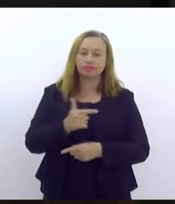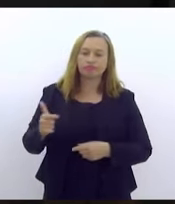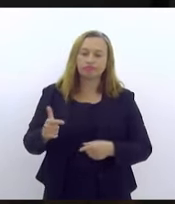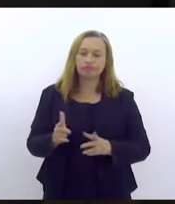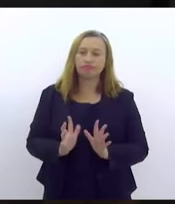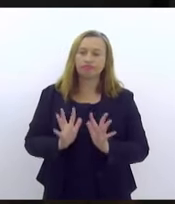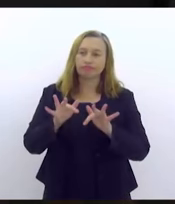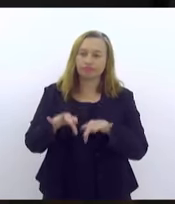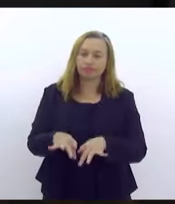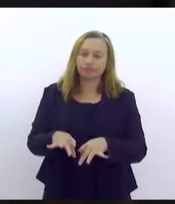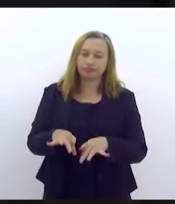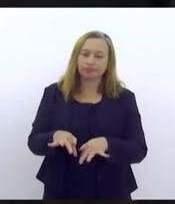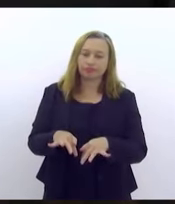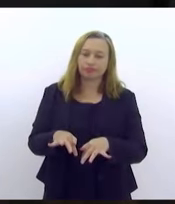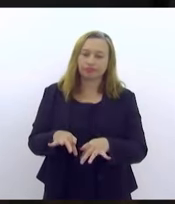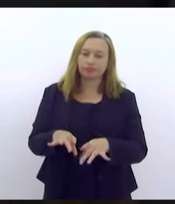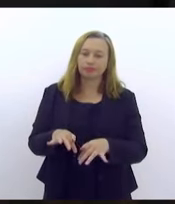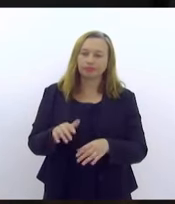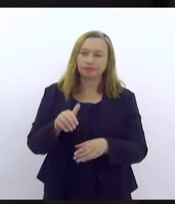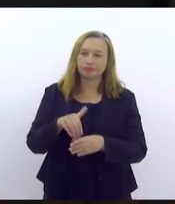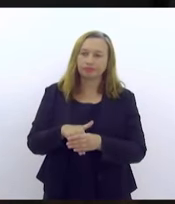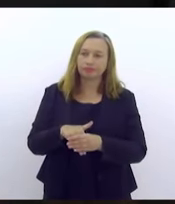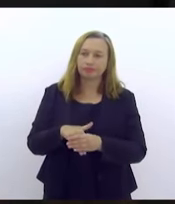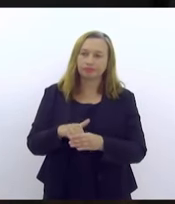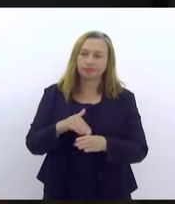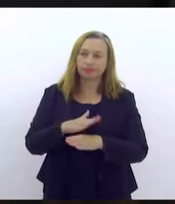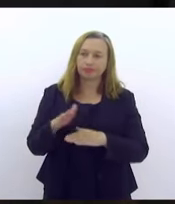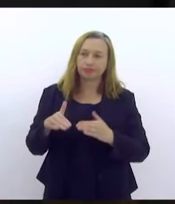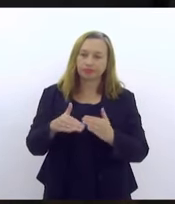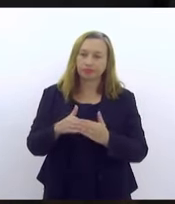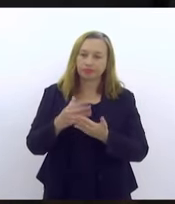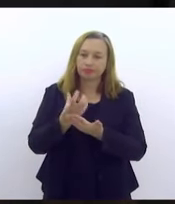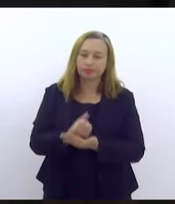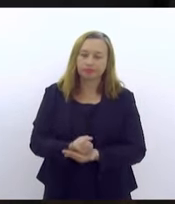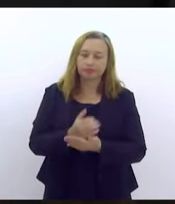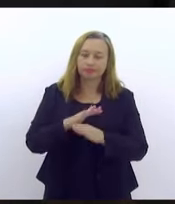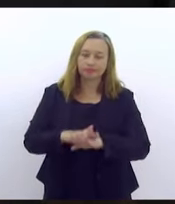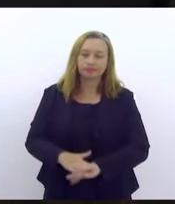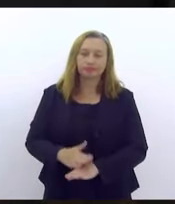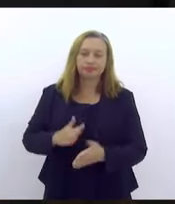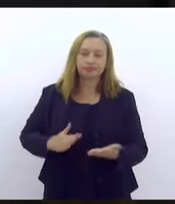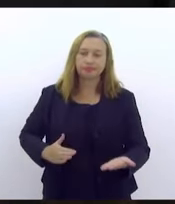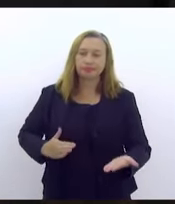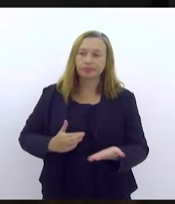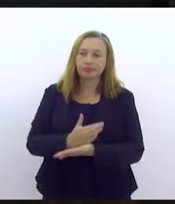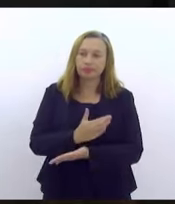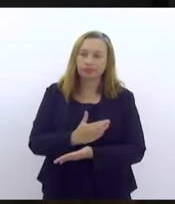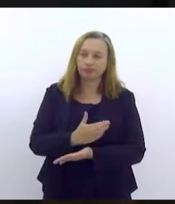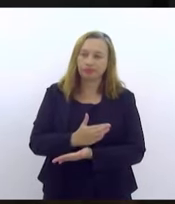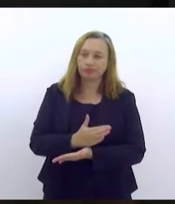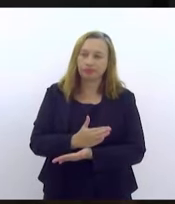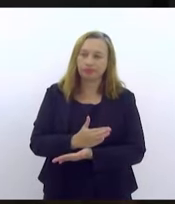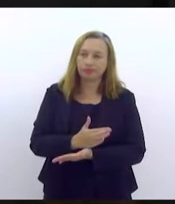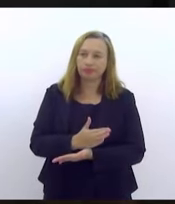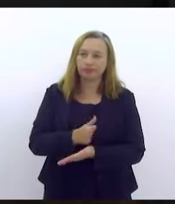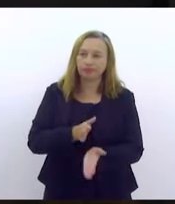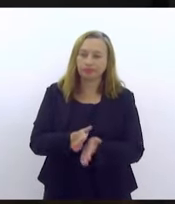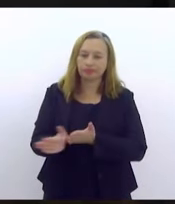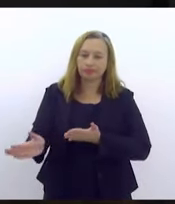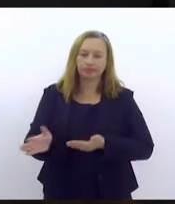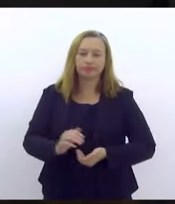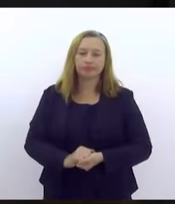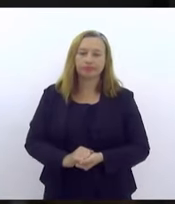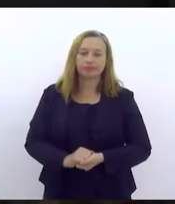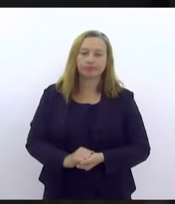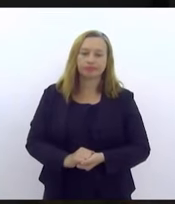queira discutir, encerrada a discussão. Em votação, senhores que aprovam, permaneçam como estão. Aprovado, vai